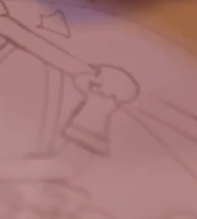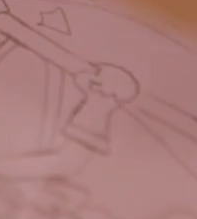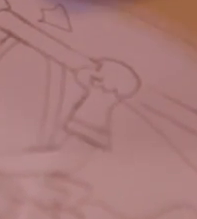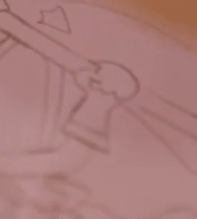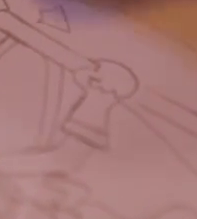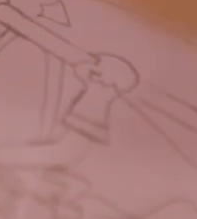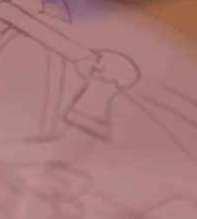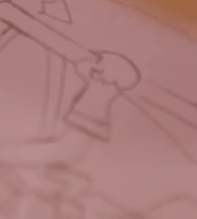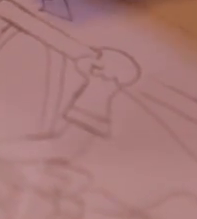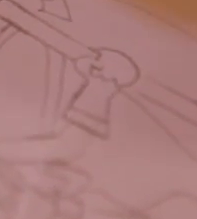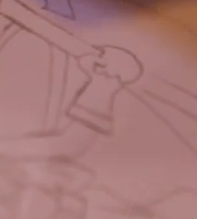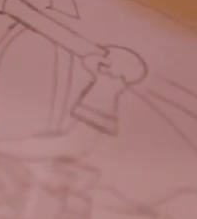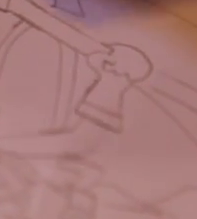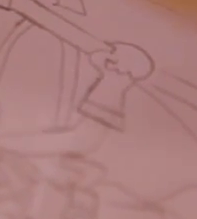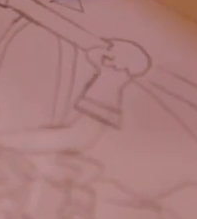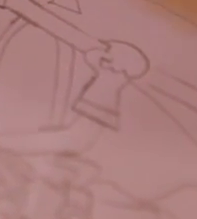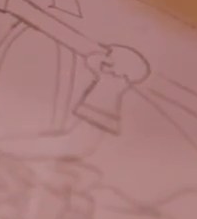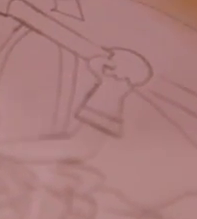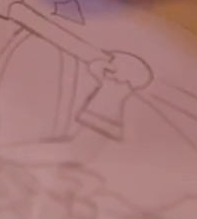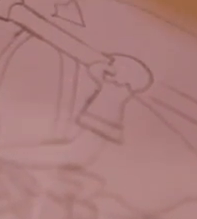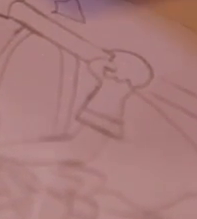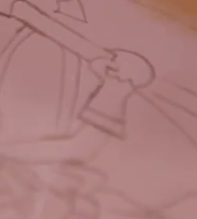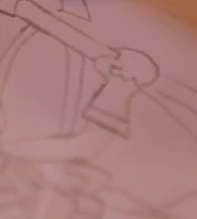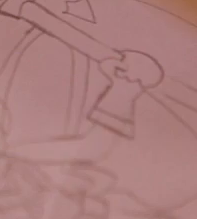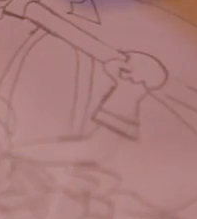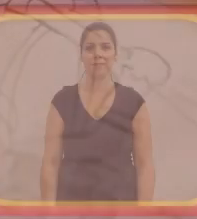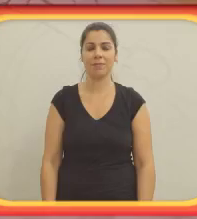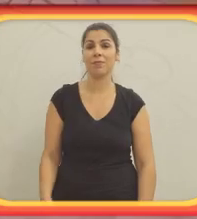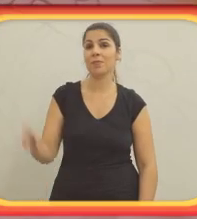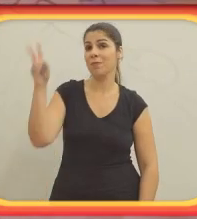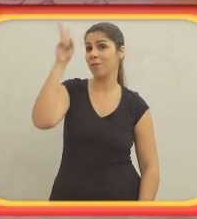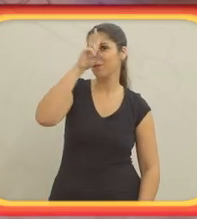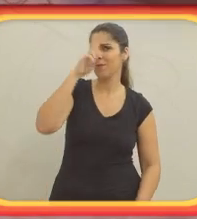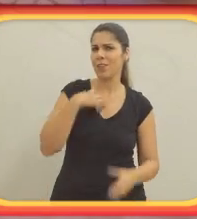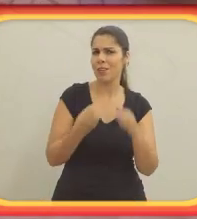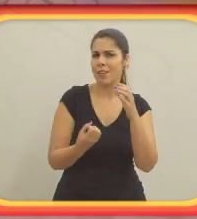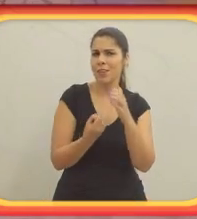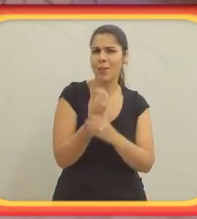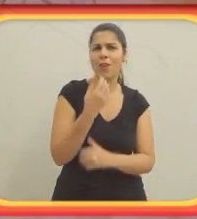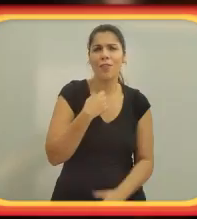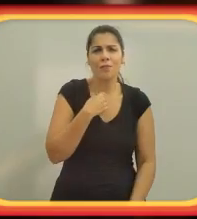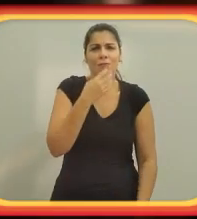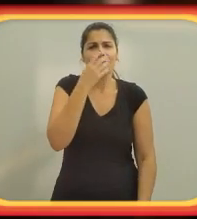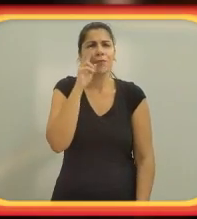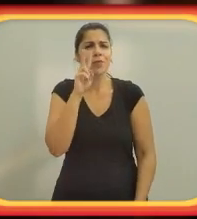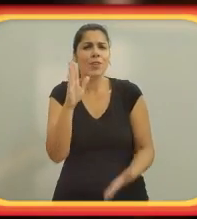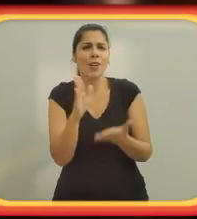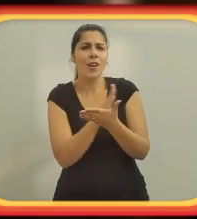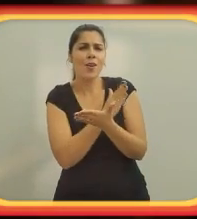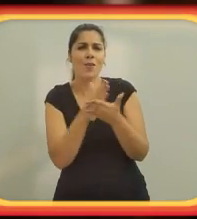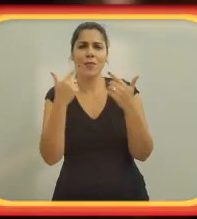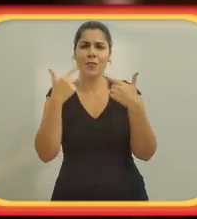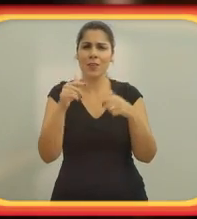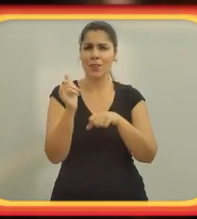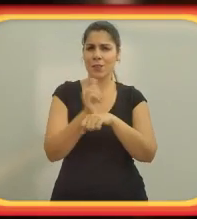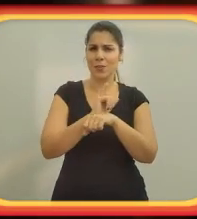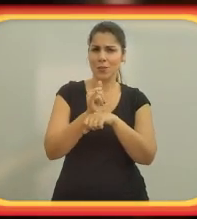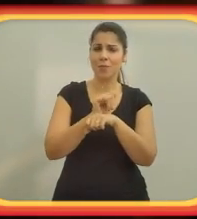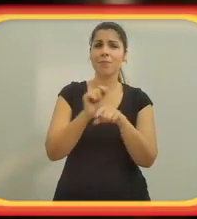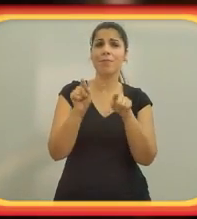do título Fairy Rainbow. Abaixo, o desenho de uma boneca. As histórias que eu crio, eu me inspiro e eu